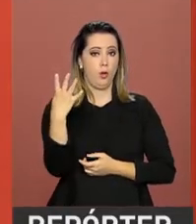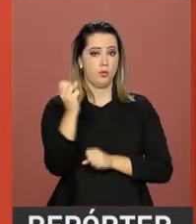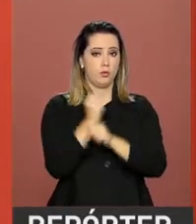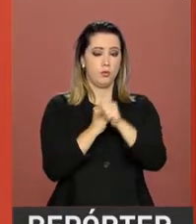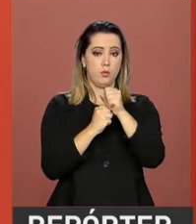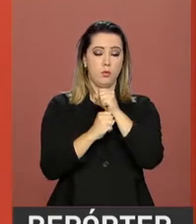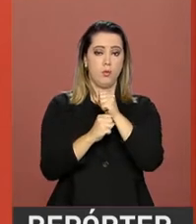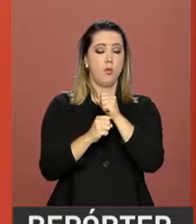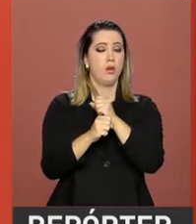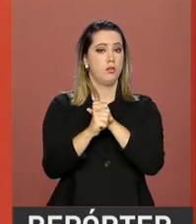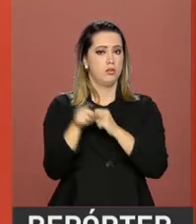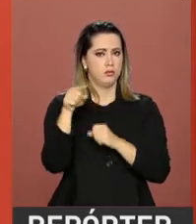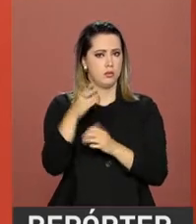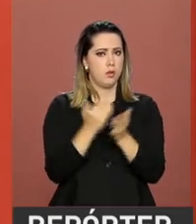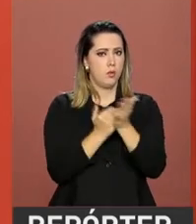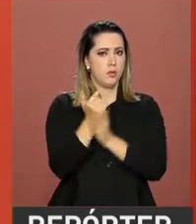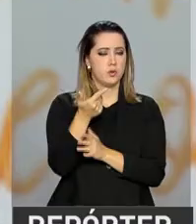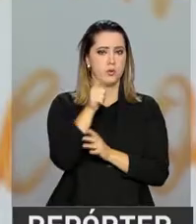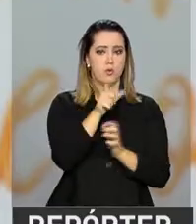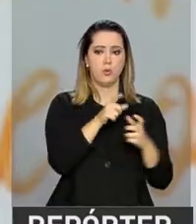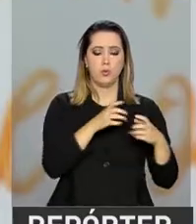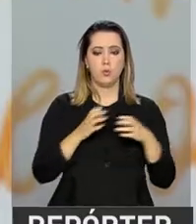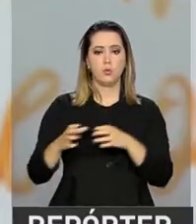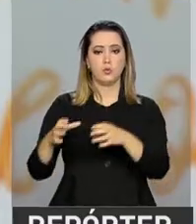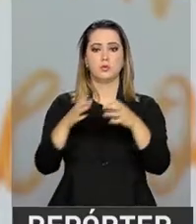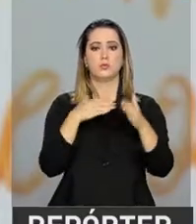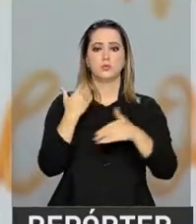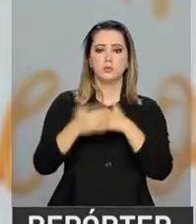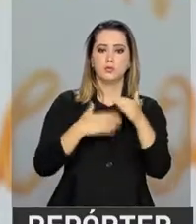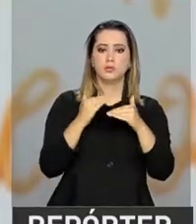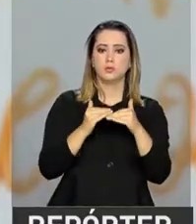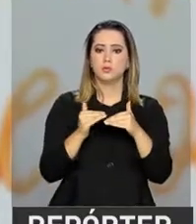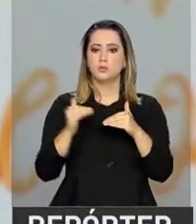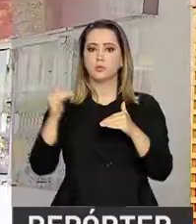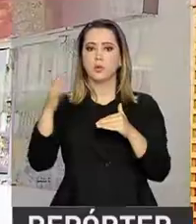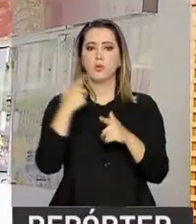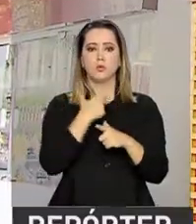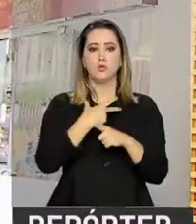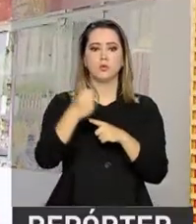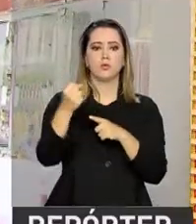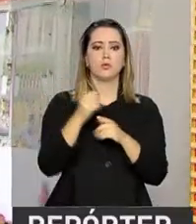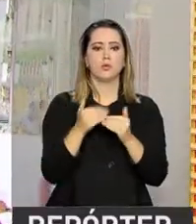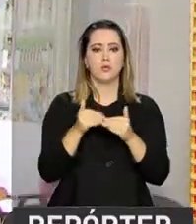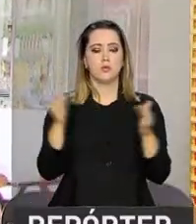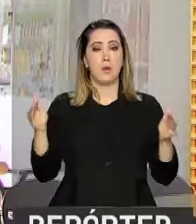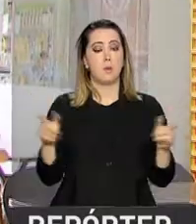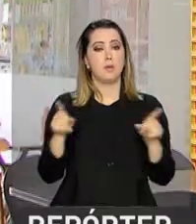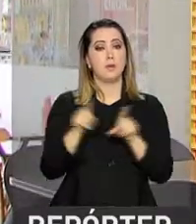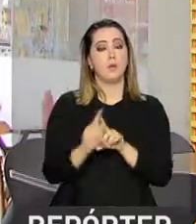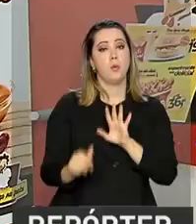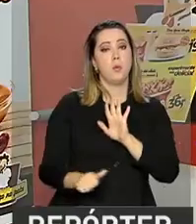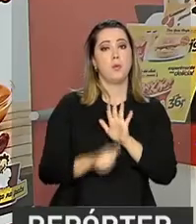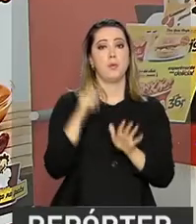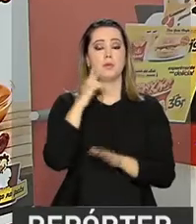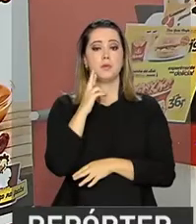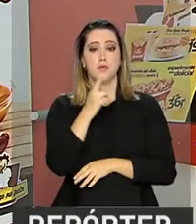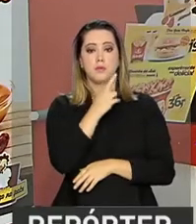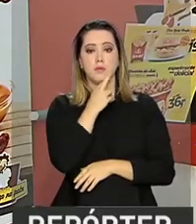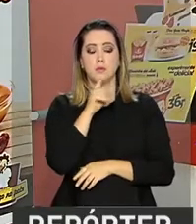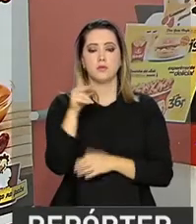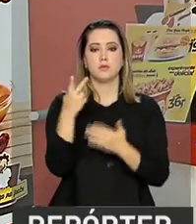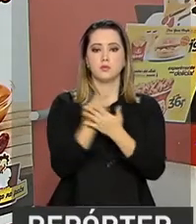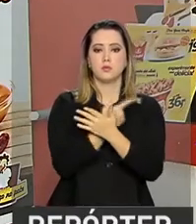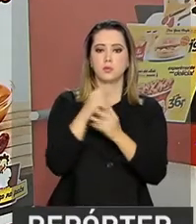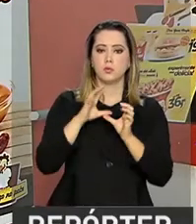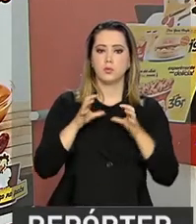empresário começou junto com outros sócios uma trajetória de sucesso abriu o primeiro restaurante do que viria a se tornar